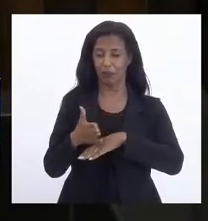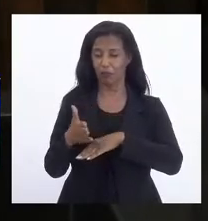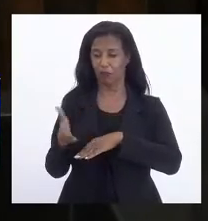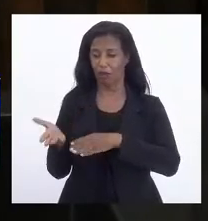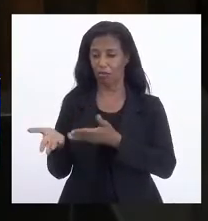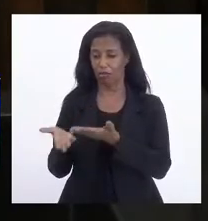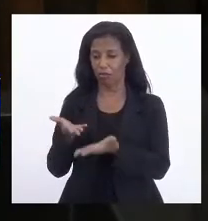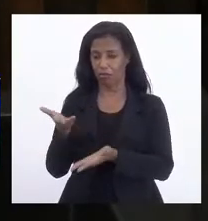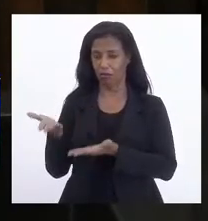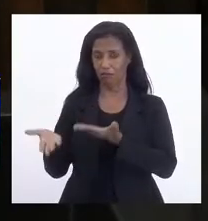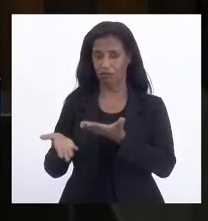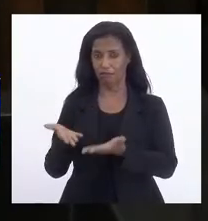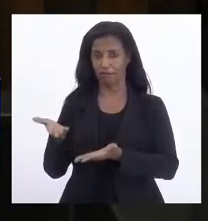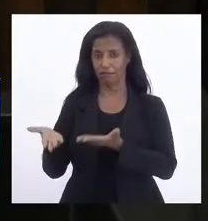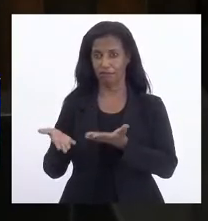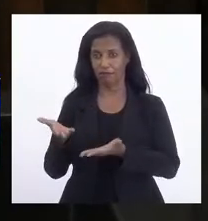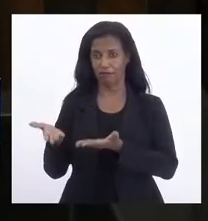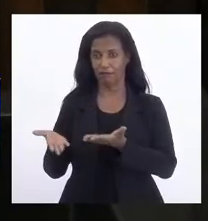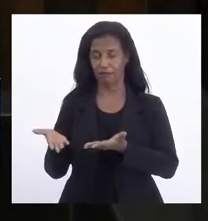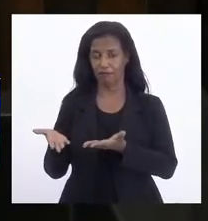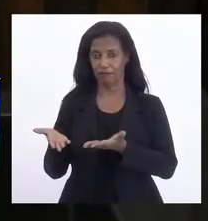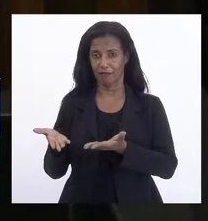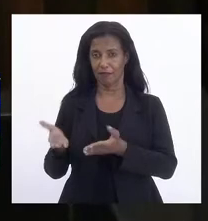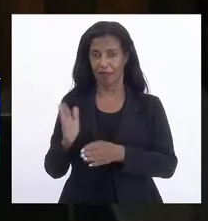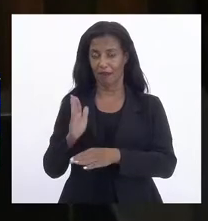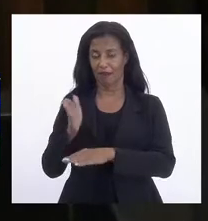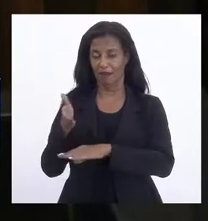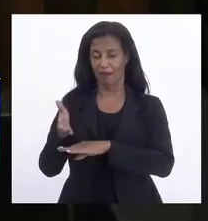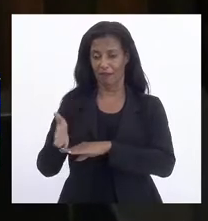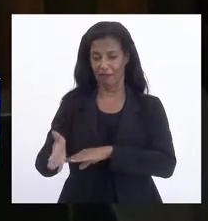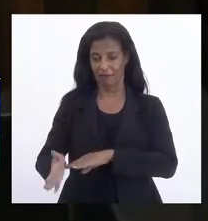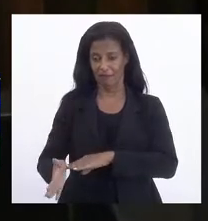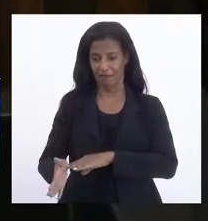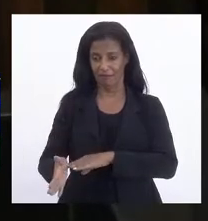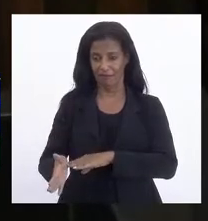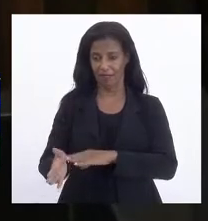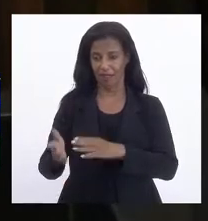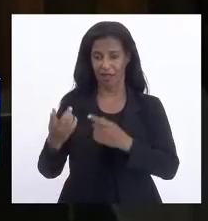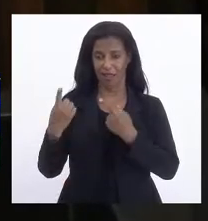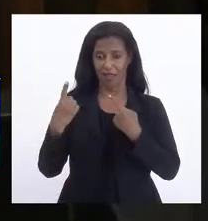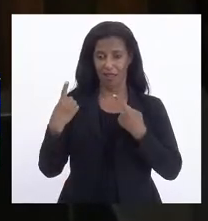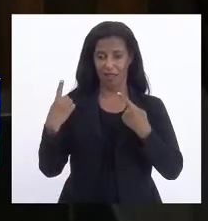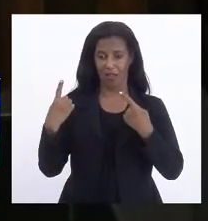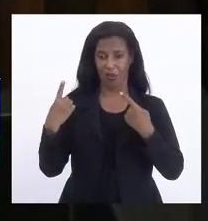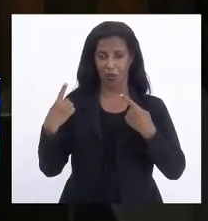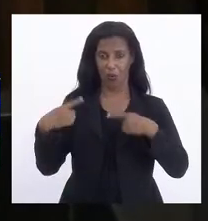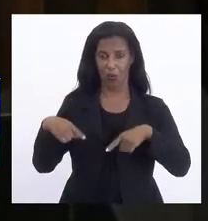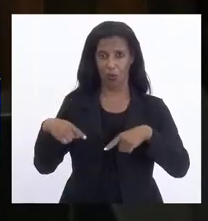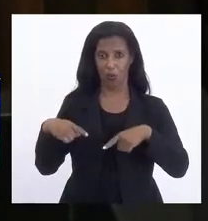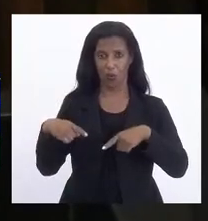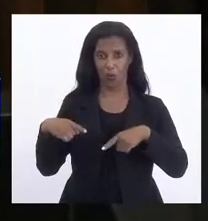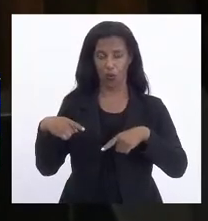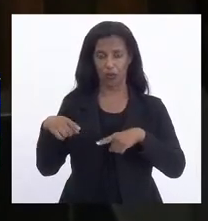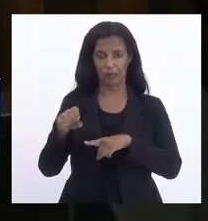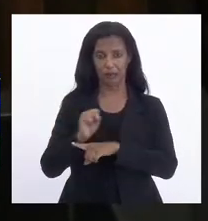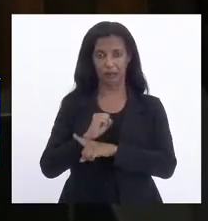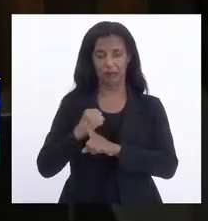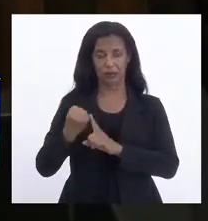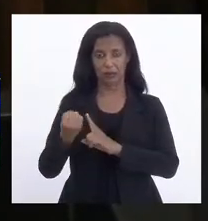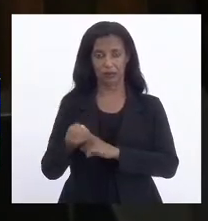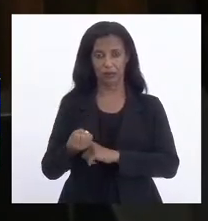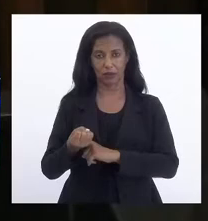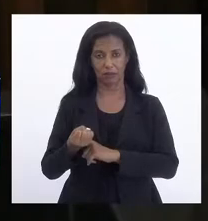dedicado a mergulhar em contradições com a